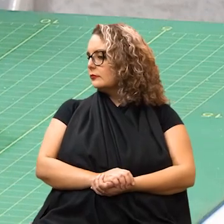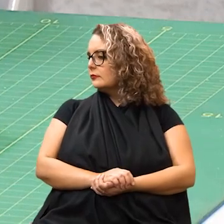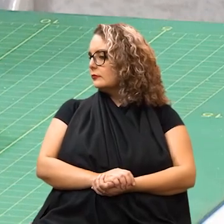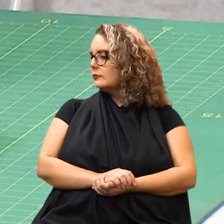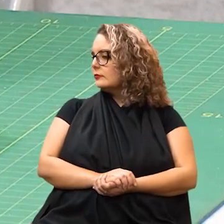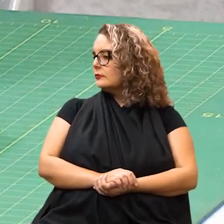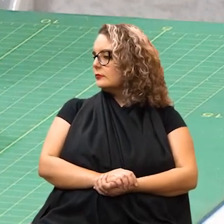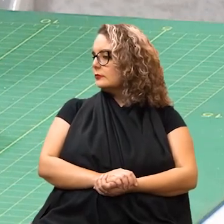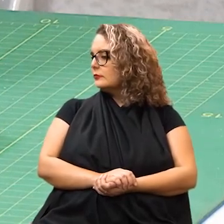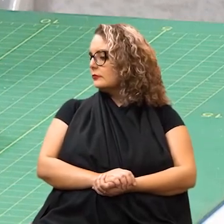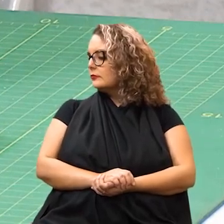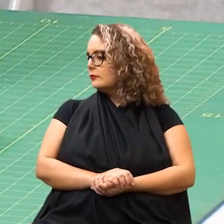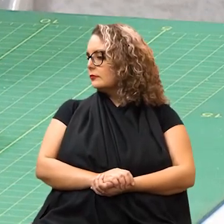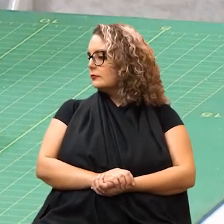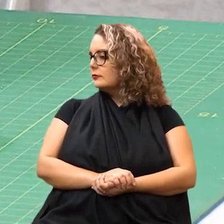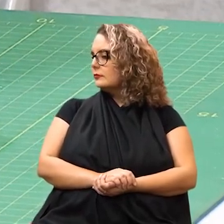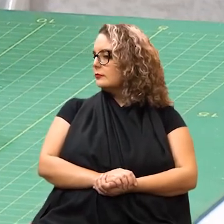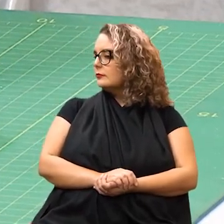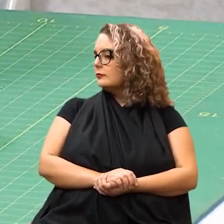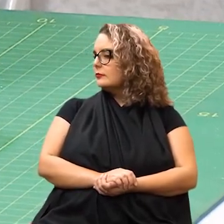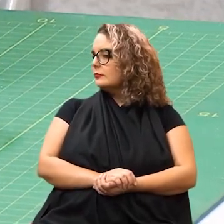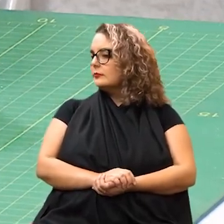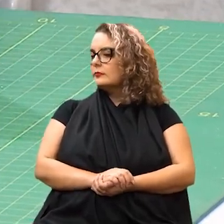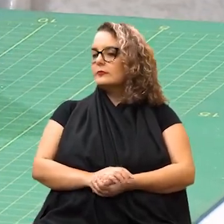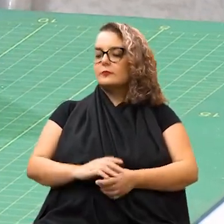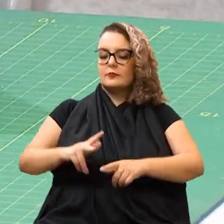O mesmo piquezinho aqui, ó. Foi.